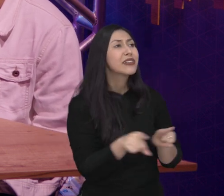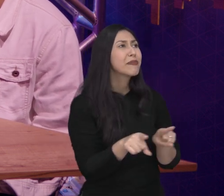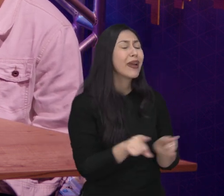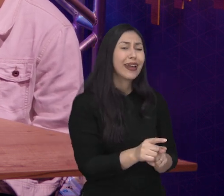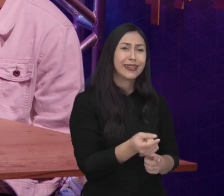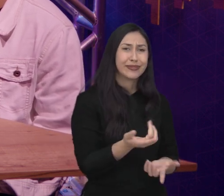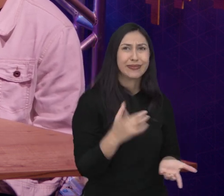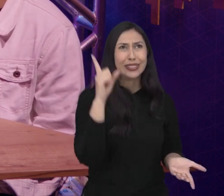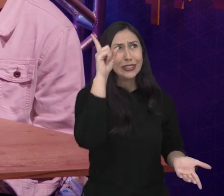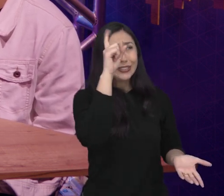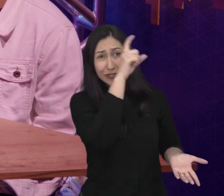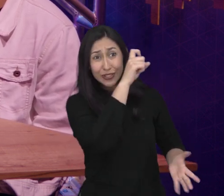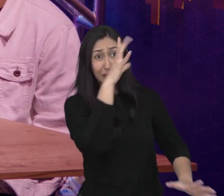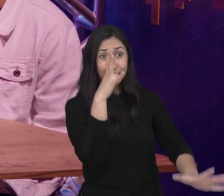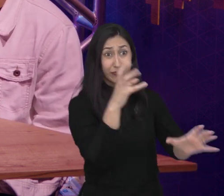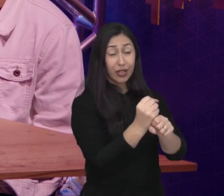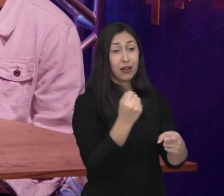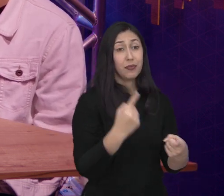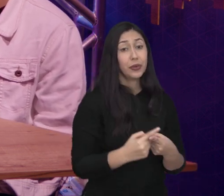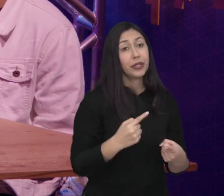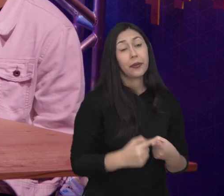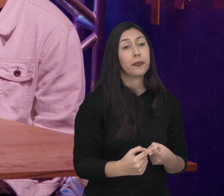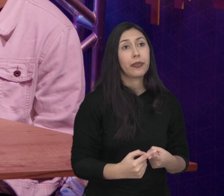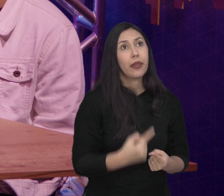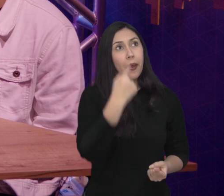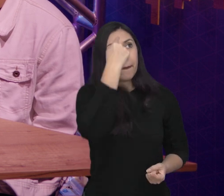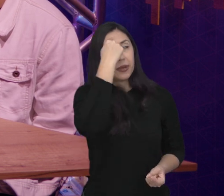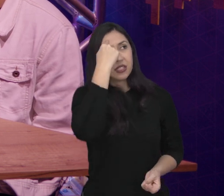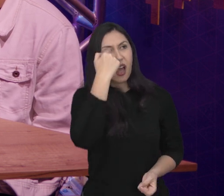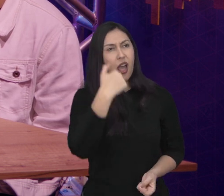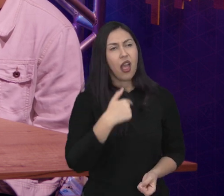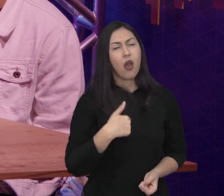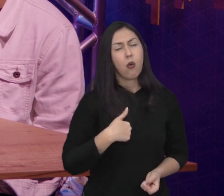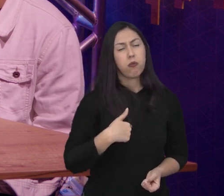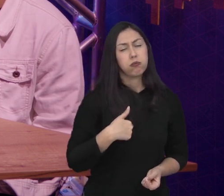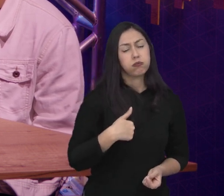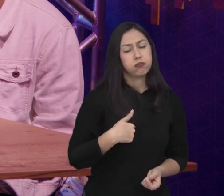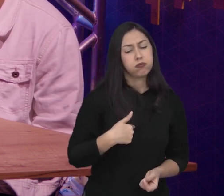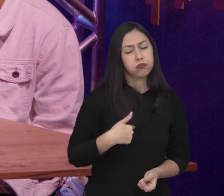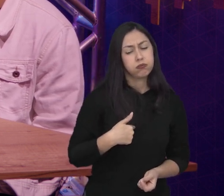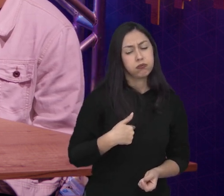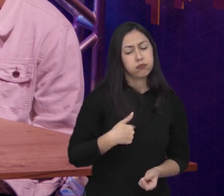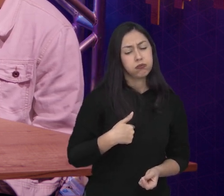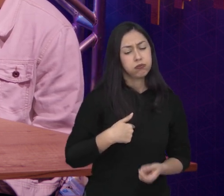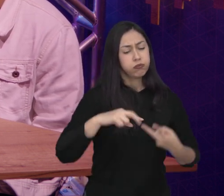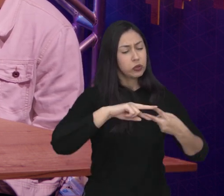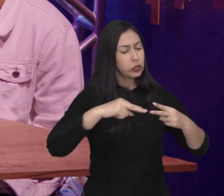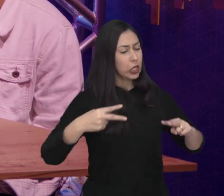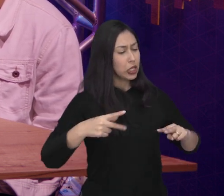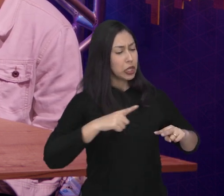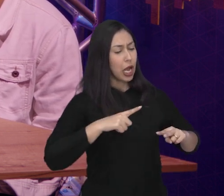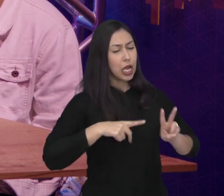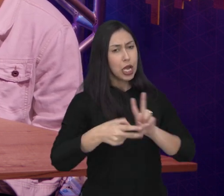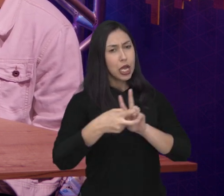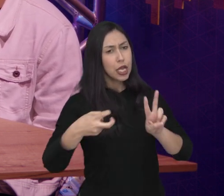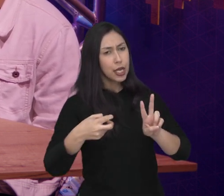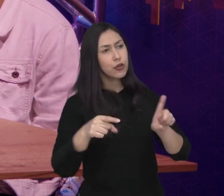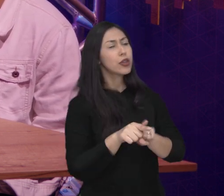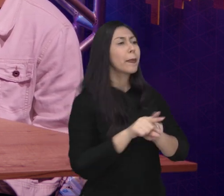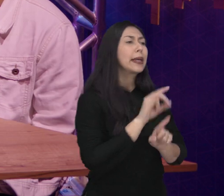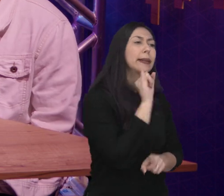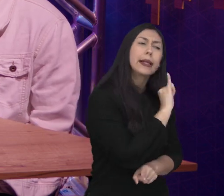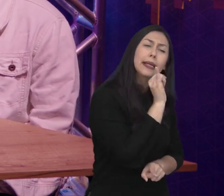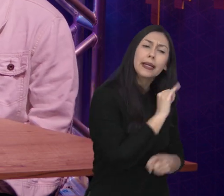calcular, porque, igual, se eu for parar pra pensar que eu sou metade indígena e metade italiana, o que eu sou?